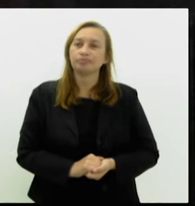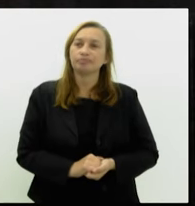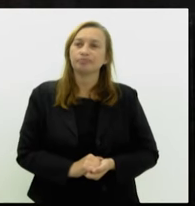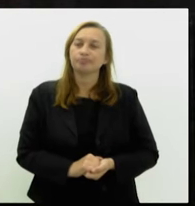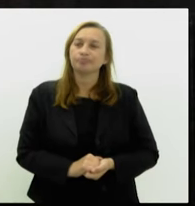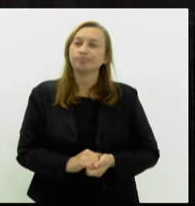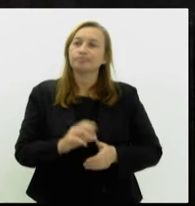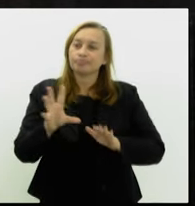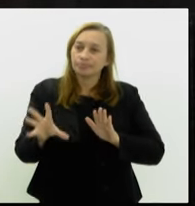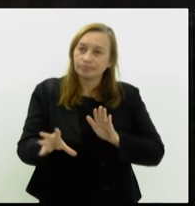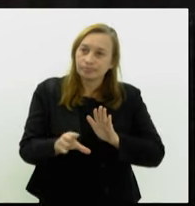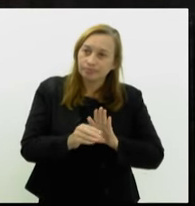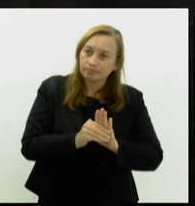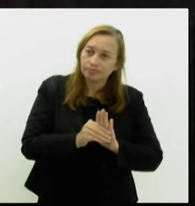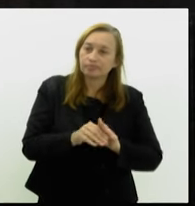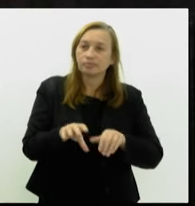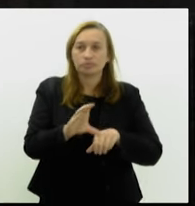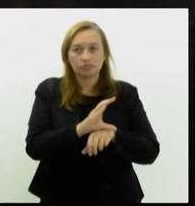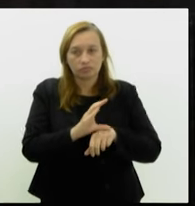emendas constitucionais,